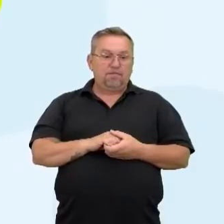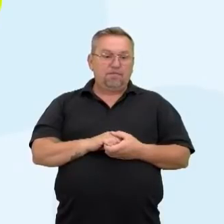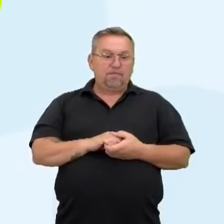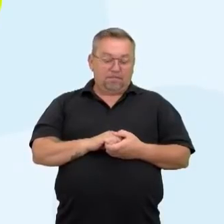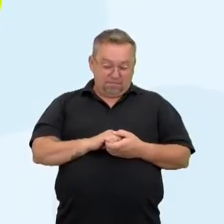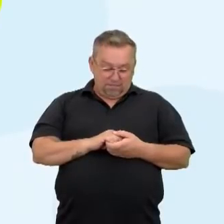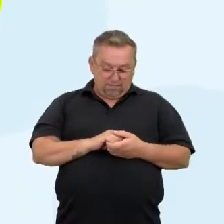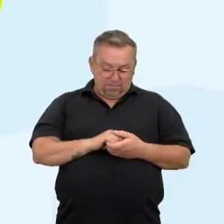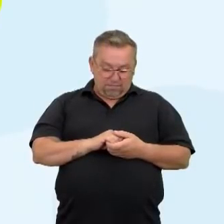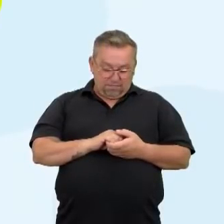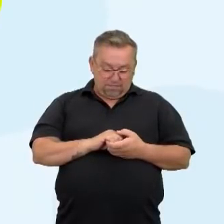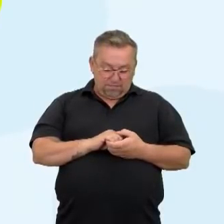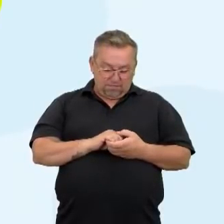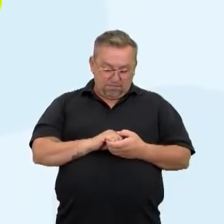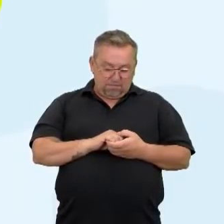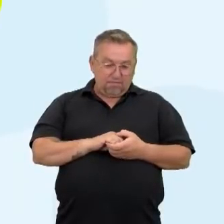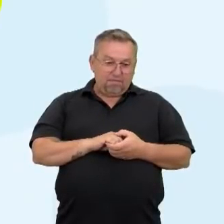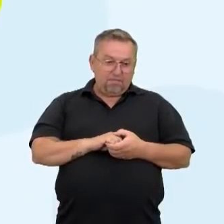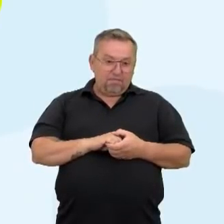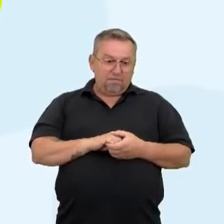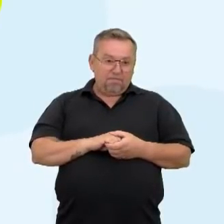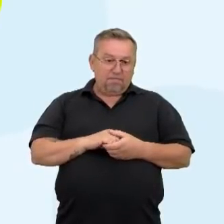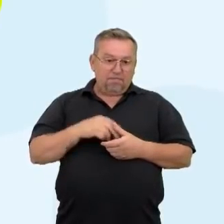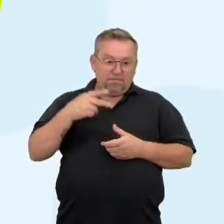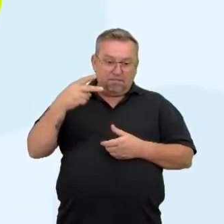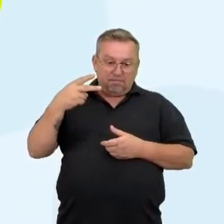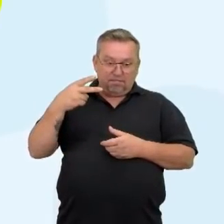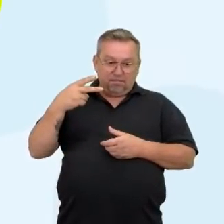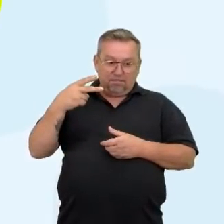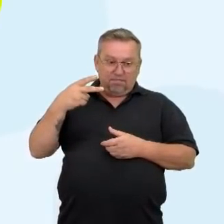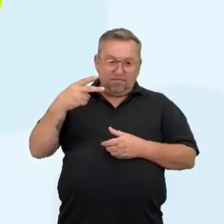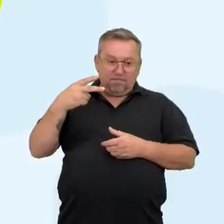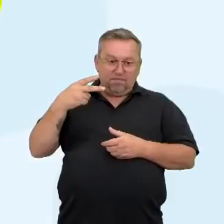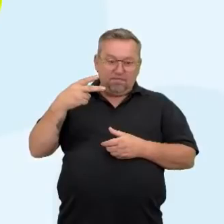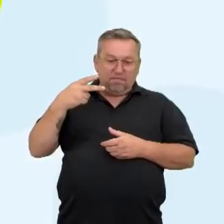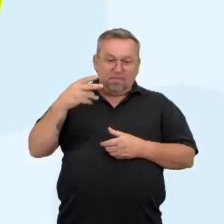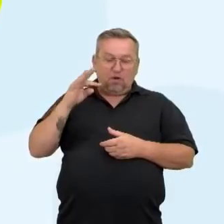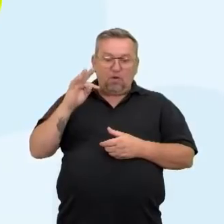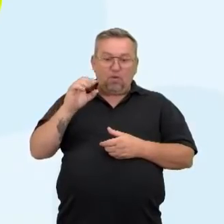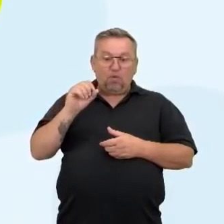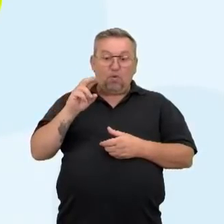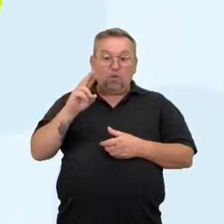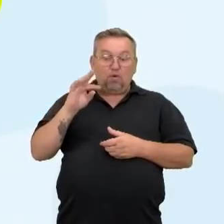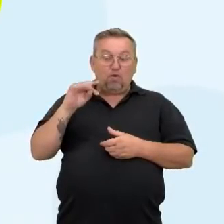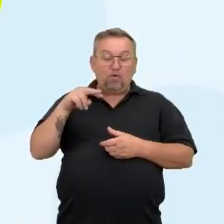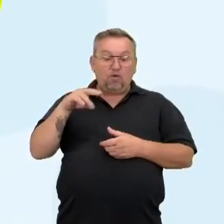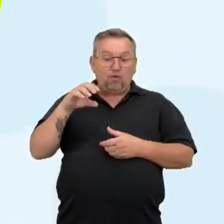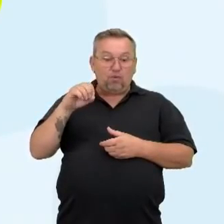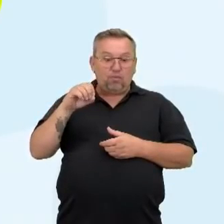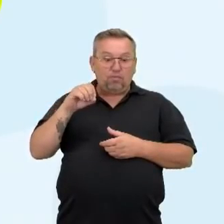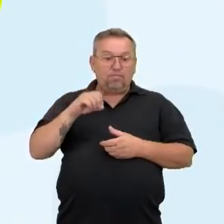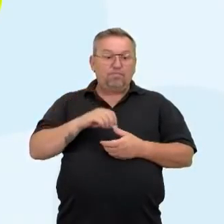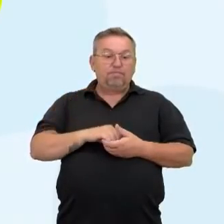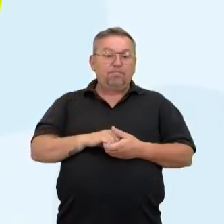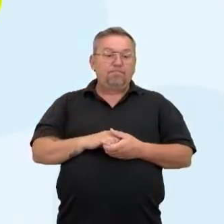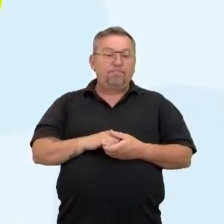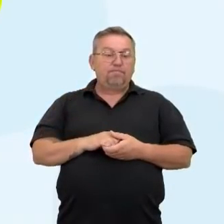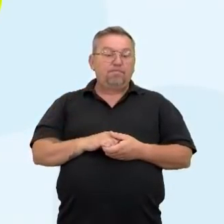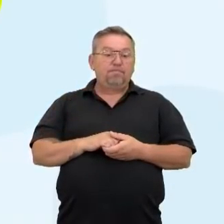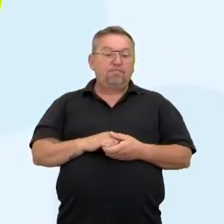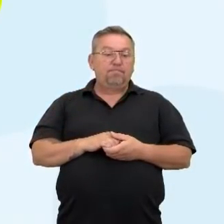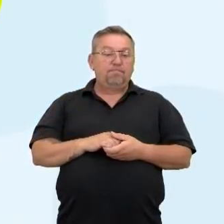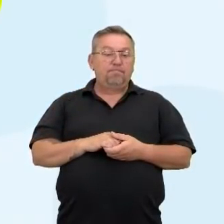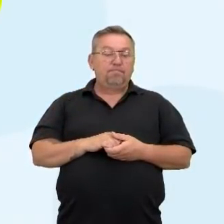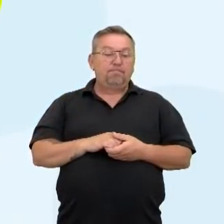Certo, bom. A segunda, we had tortino as dessert. Então, né, se subir alguma resposta já me fala, tá, João? Ok, vamos